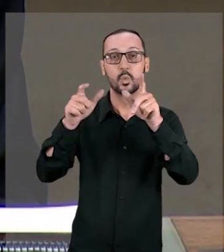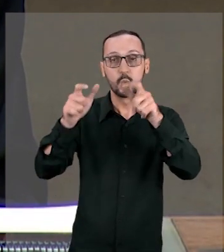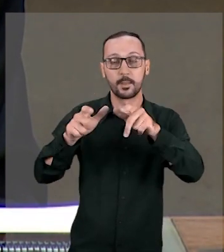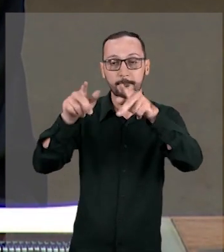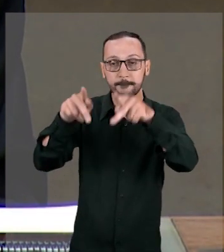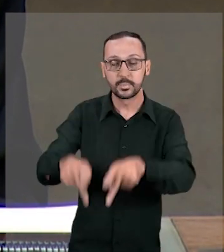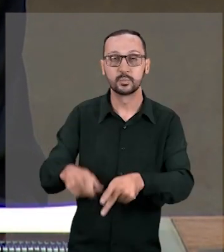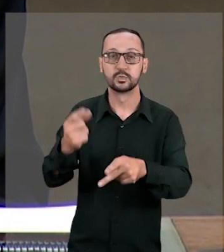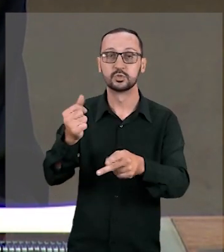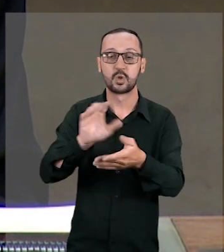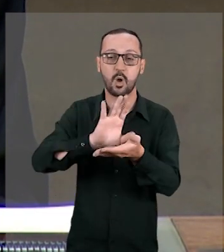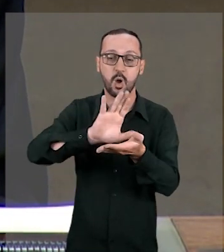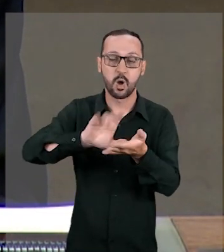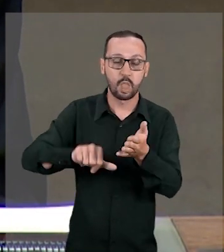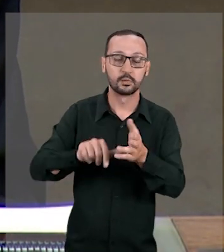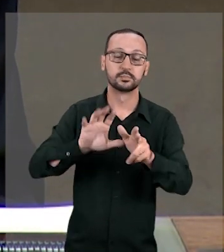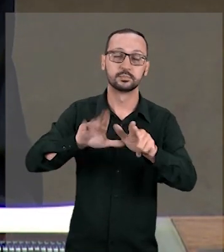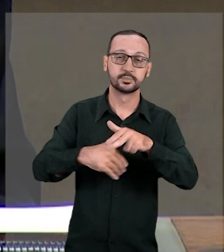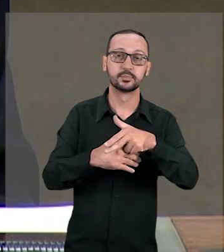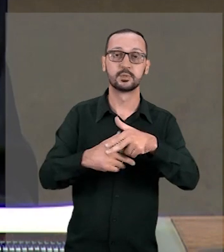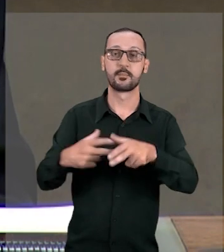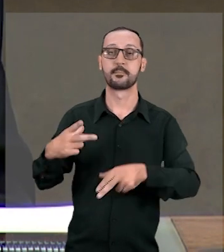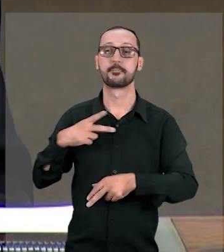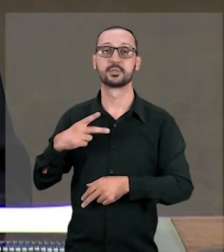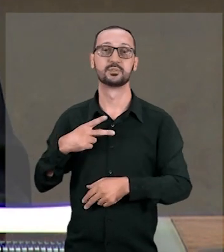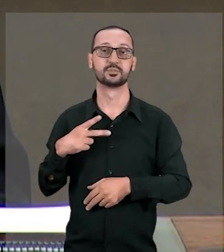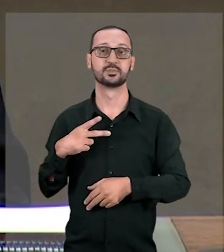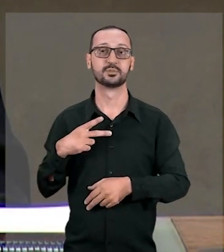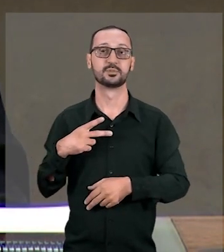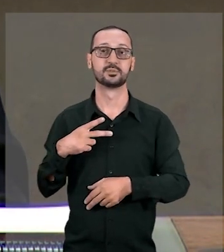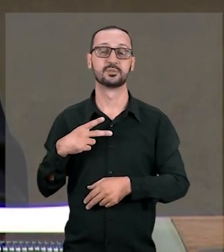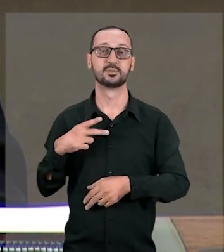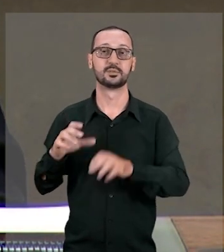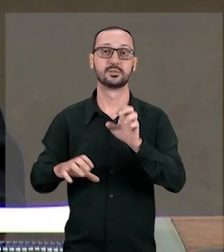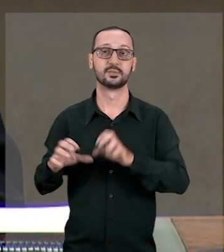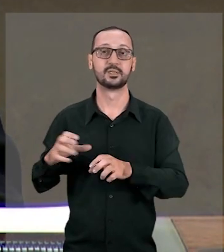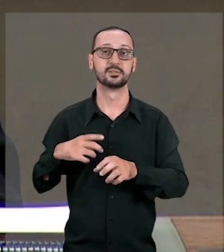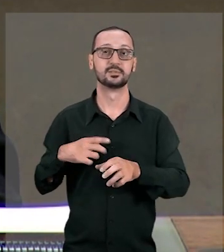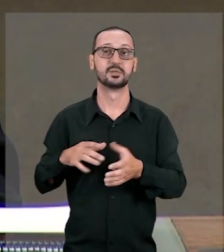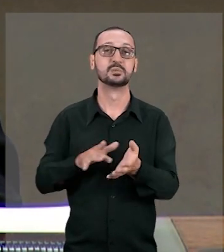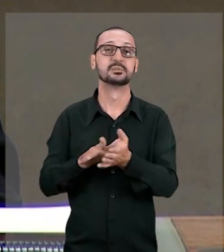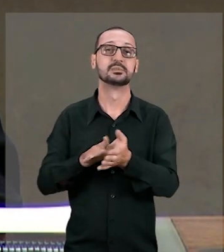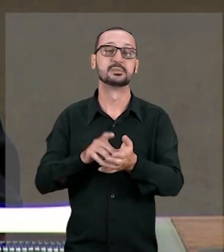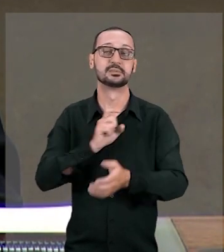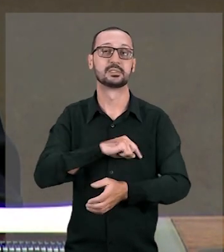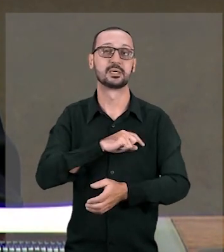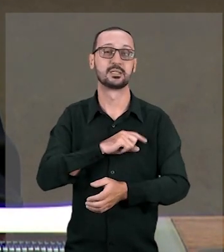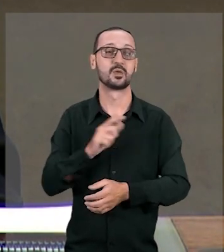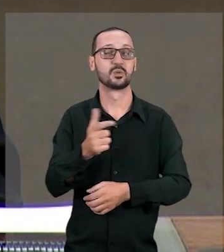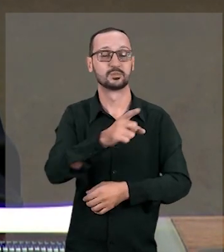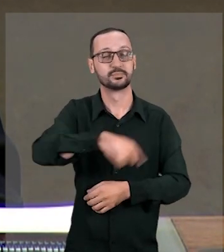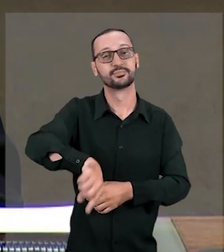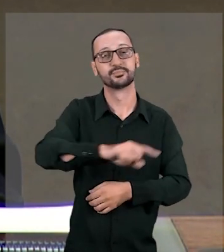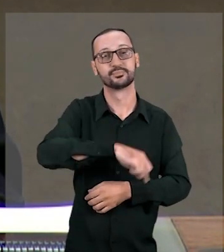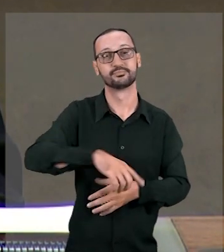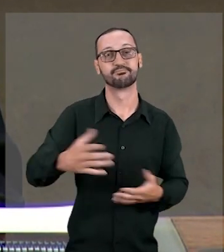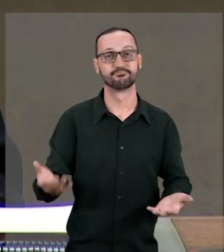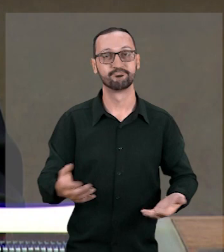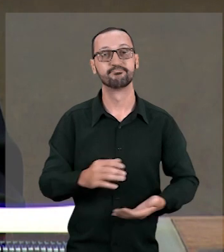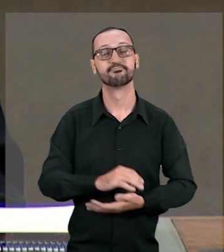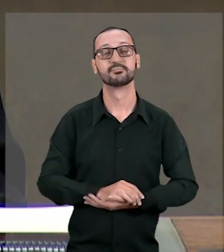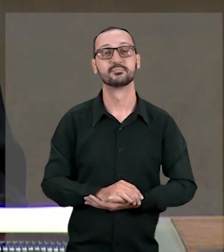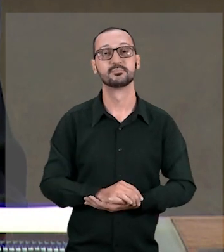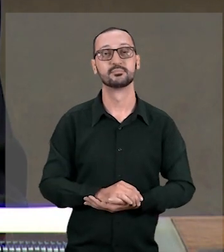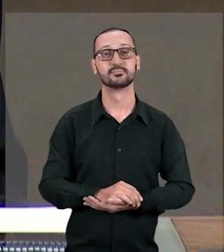desviar dinheiro. No espaço privado, não passar os outros para trás. Essa vai ser, eu